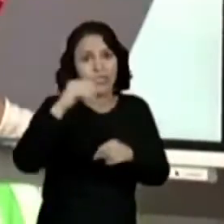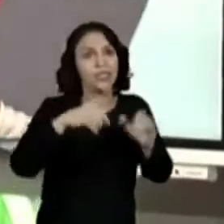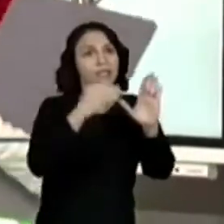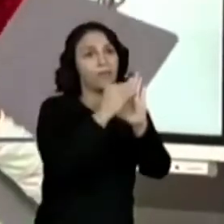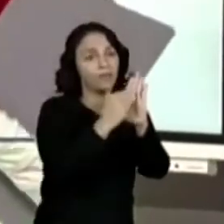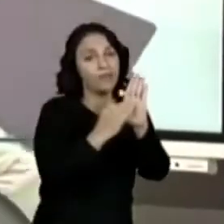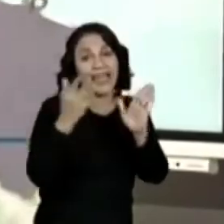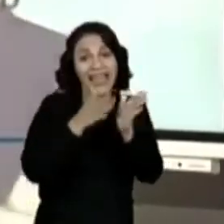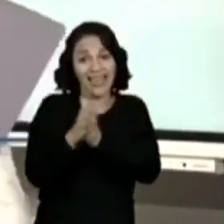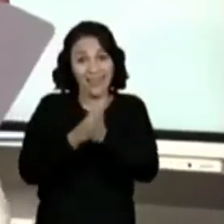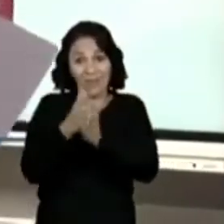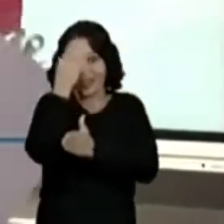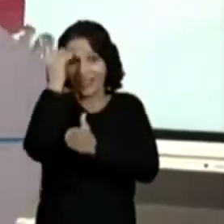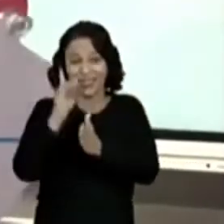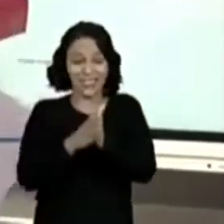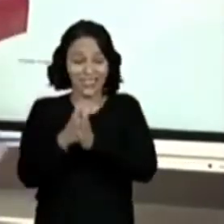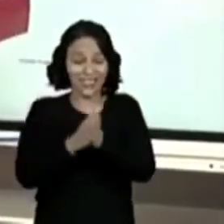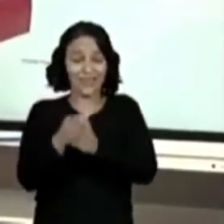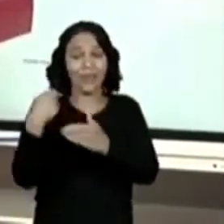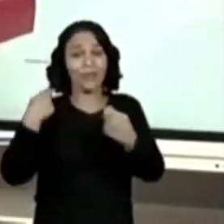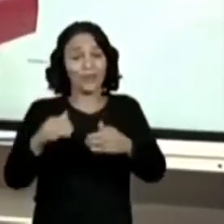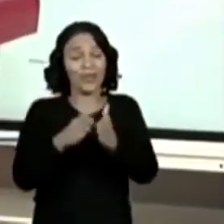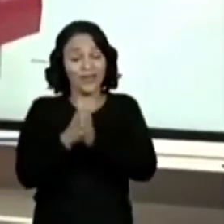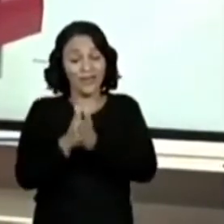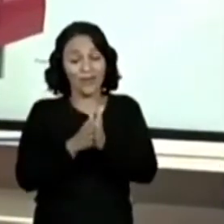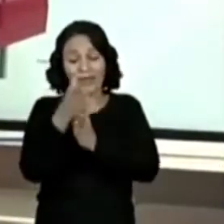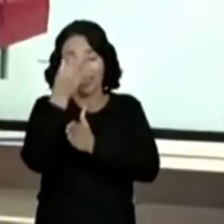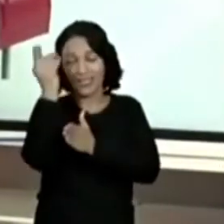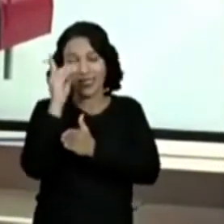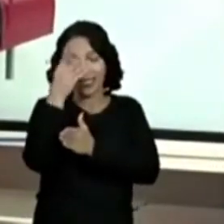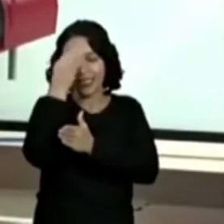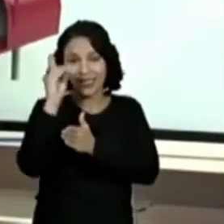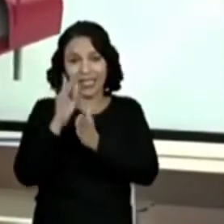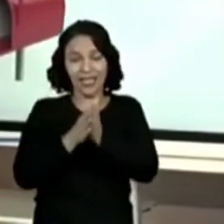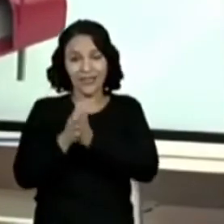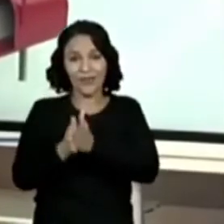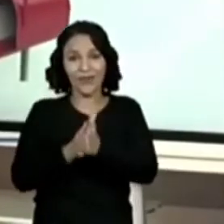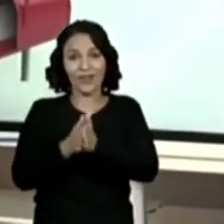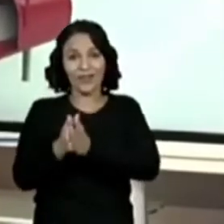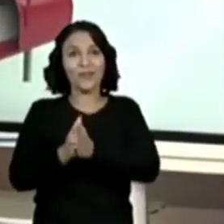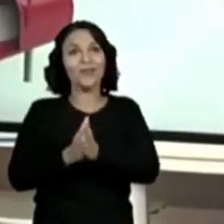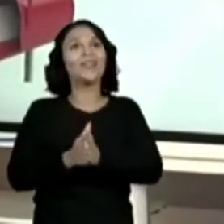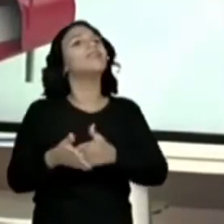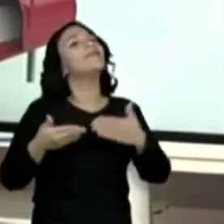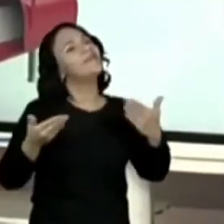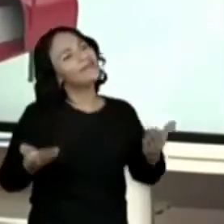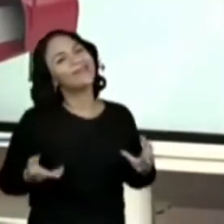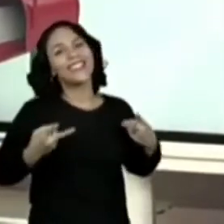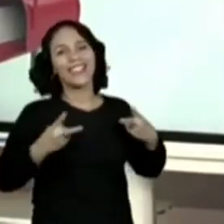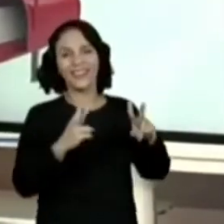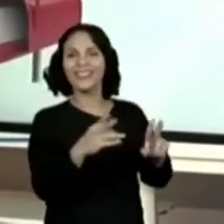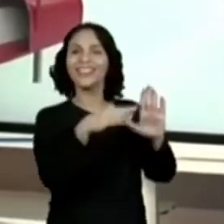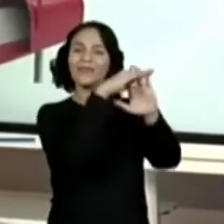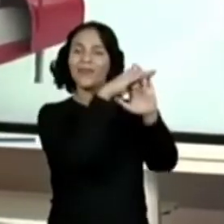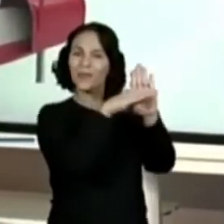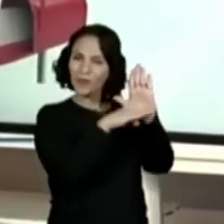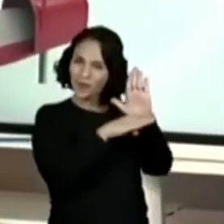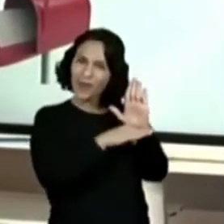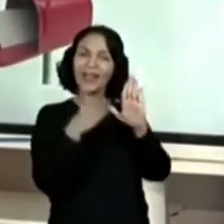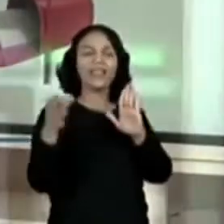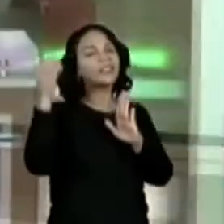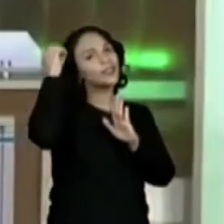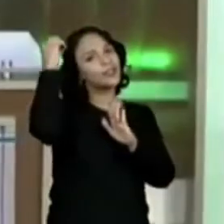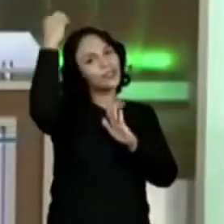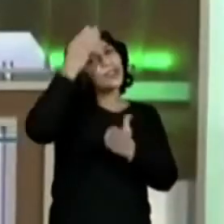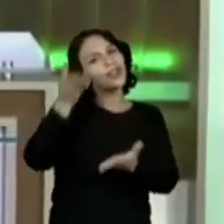esquecer de lavar a mão, não posso esquecer de lavar a mão, não posso esquecer de lavar a mão, não posso esquecer de lavar a mão. Vamos continuar então a nossa lista enquanto a Doroteia